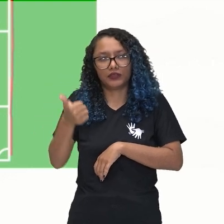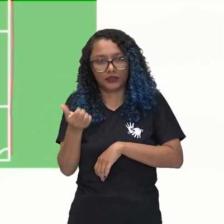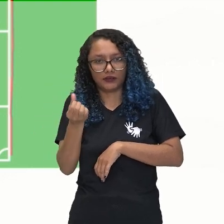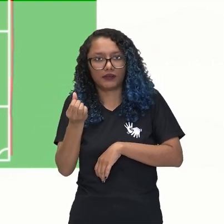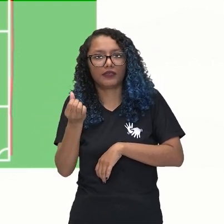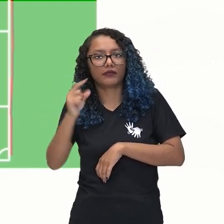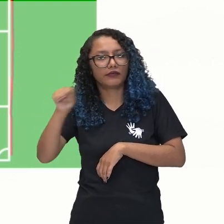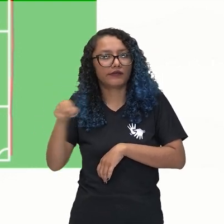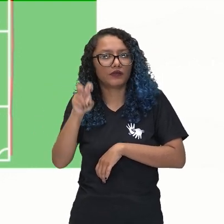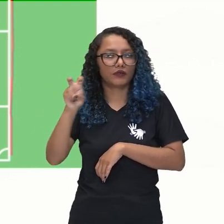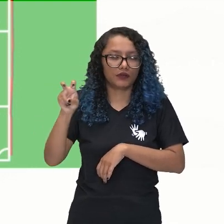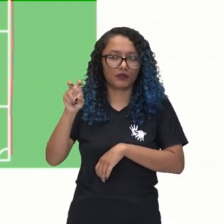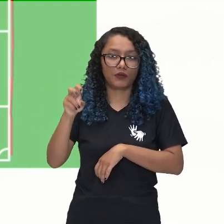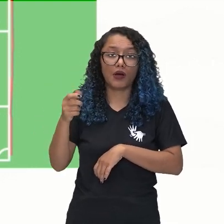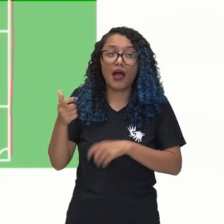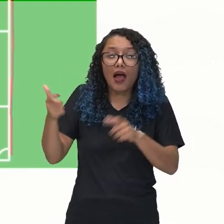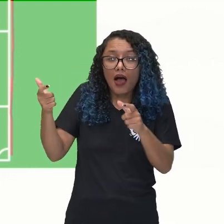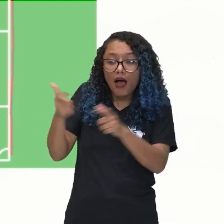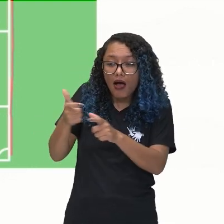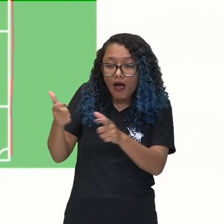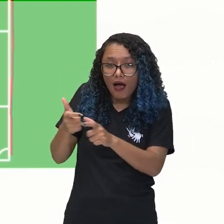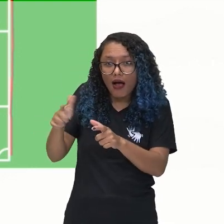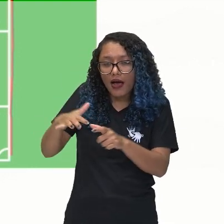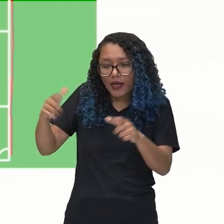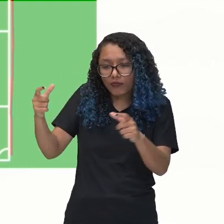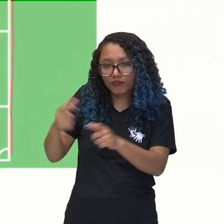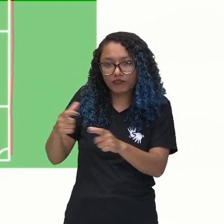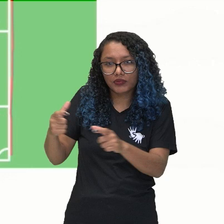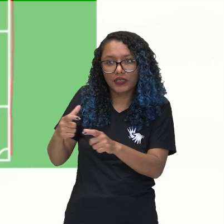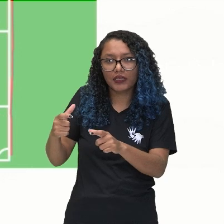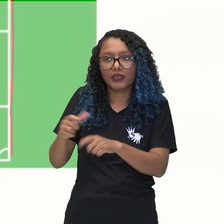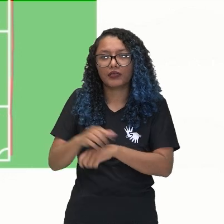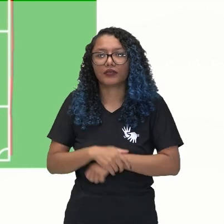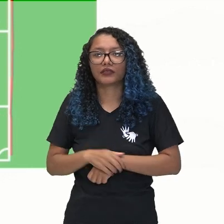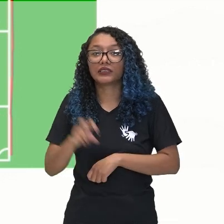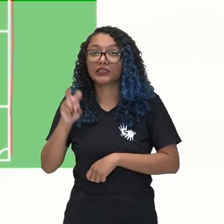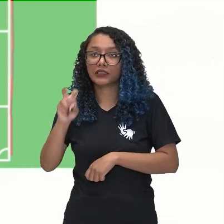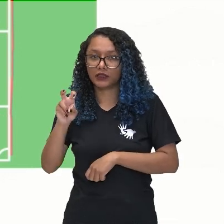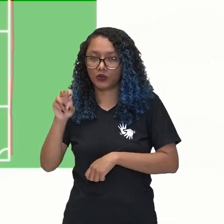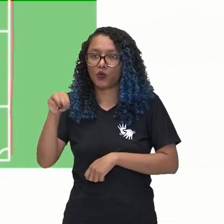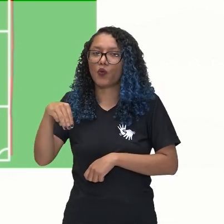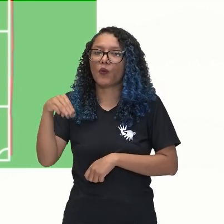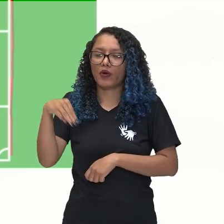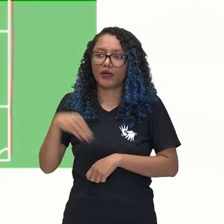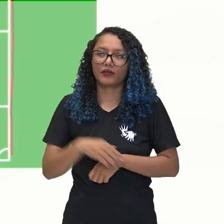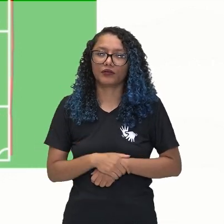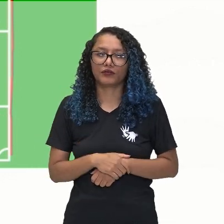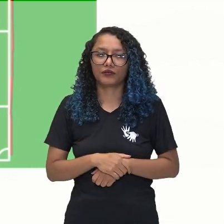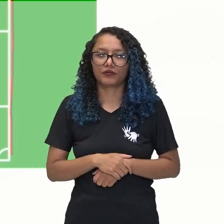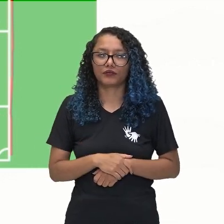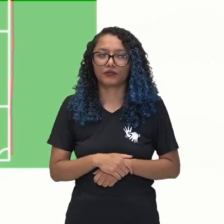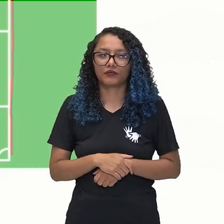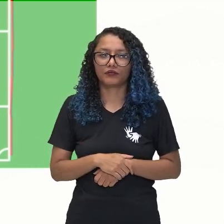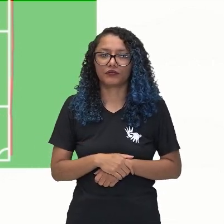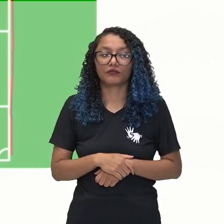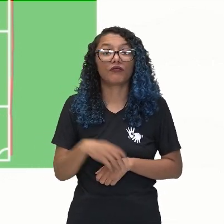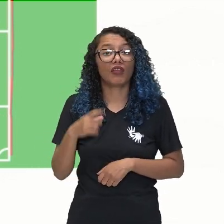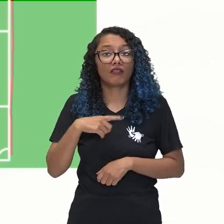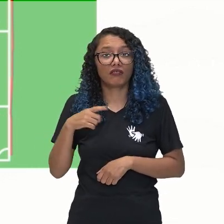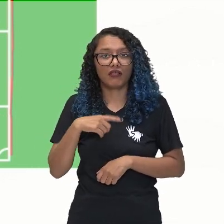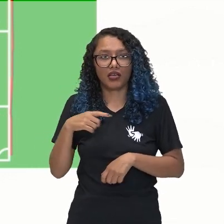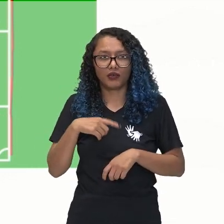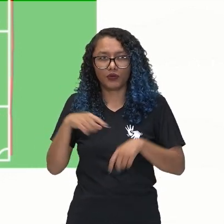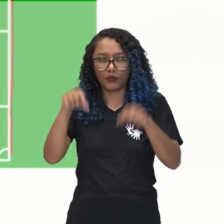área tem uma distância de 5,5 metros do gol, que mede é um travessão, né, um